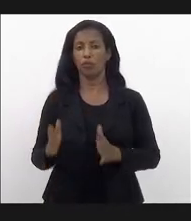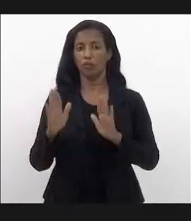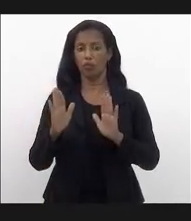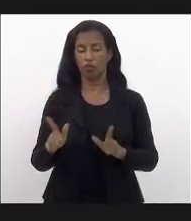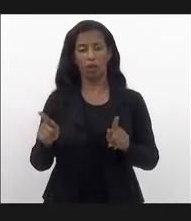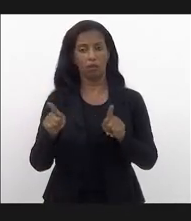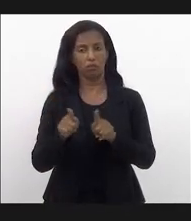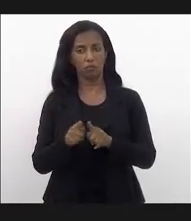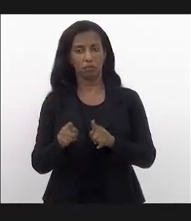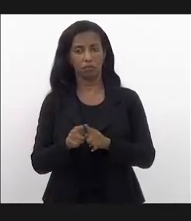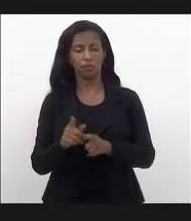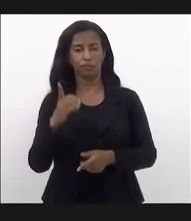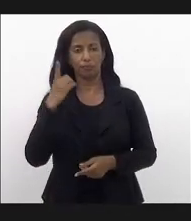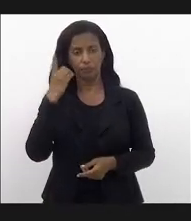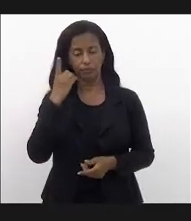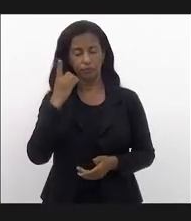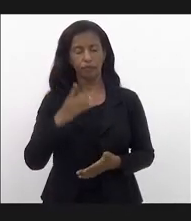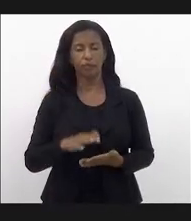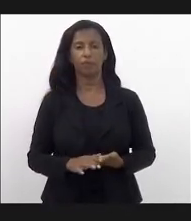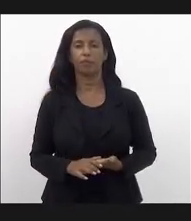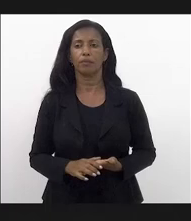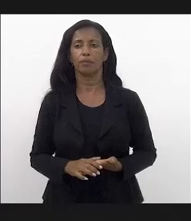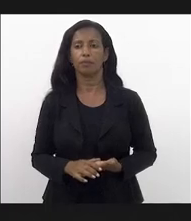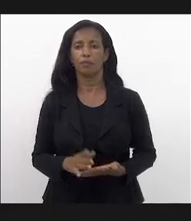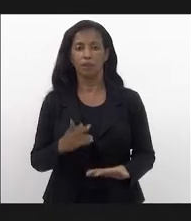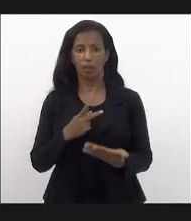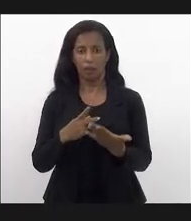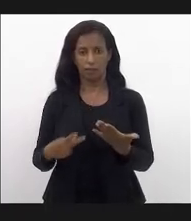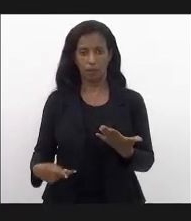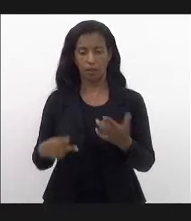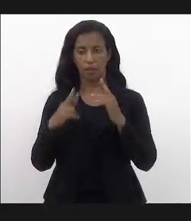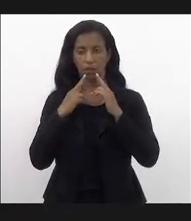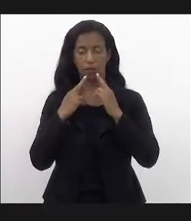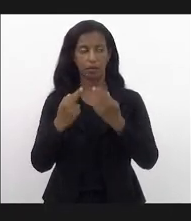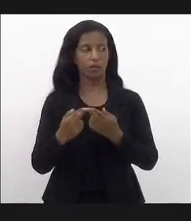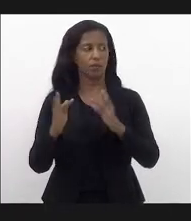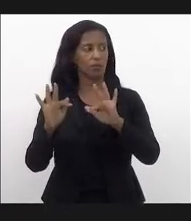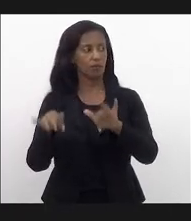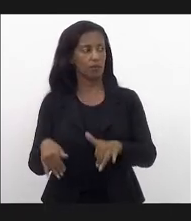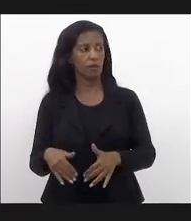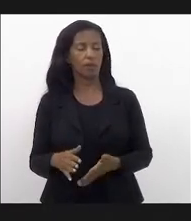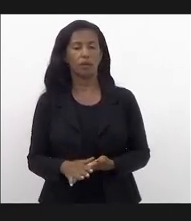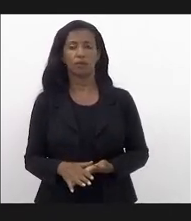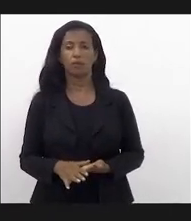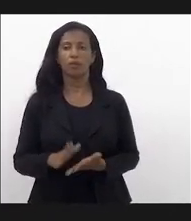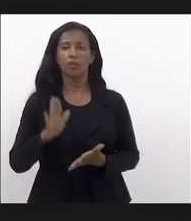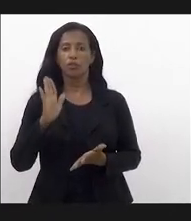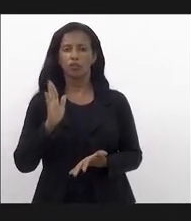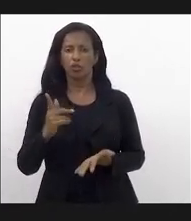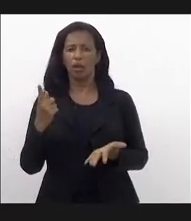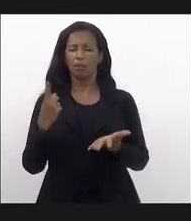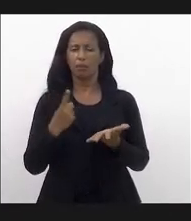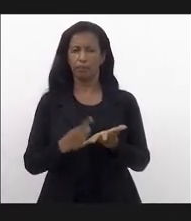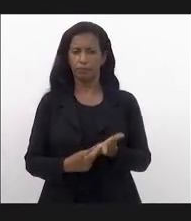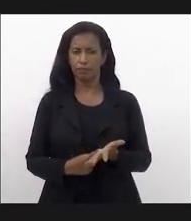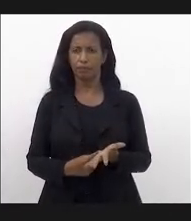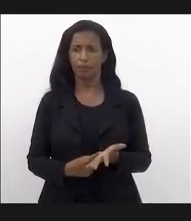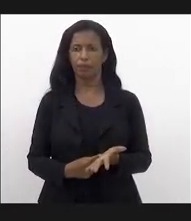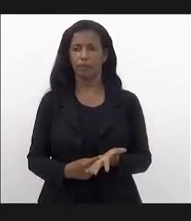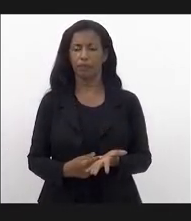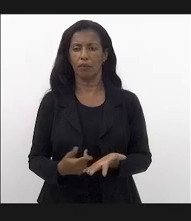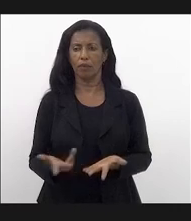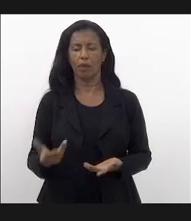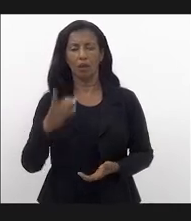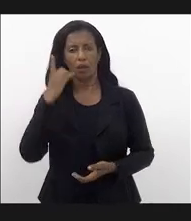inclusive deputada Tia Ju que preside esta sessão no final já pontuei essa questão ao